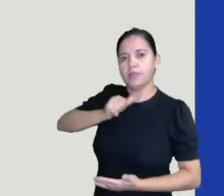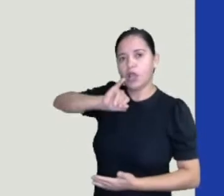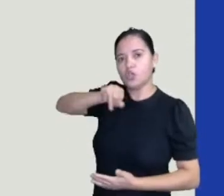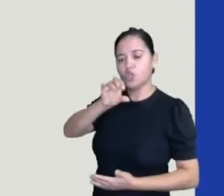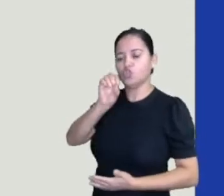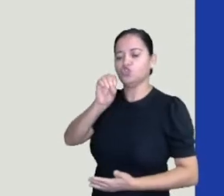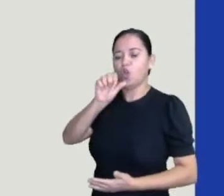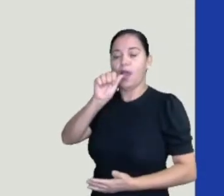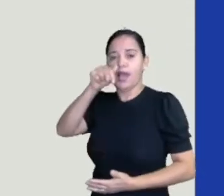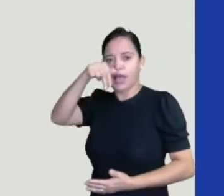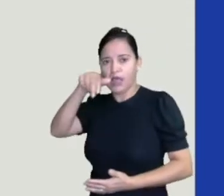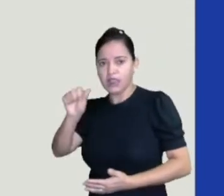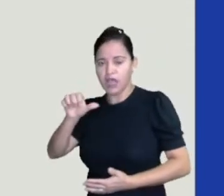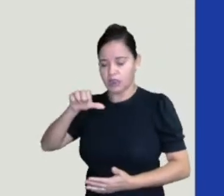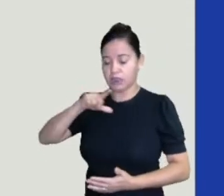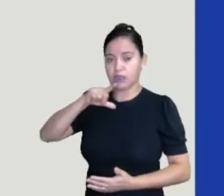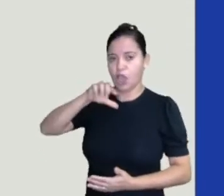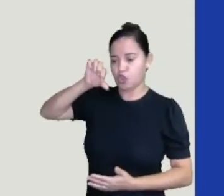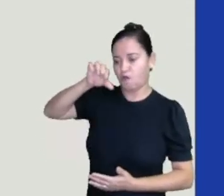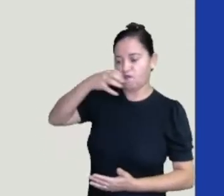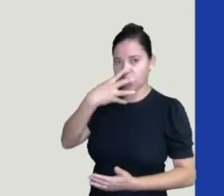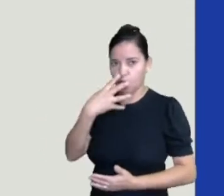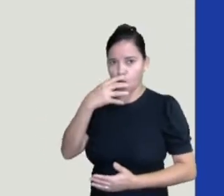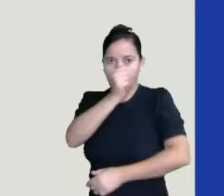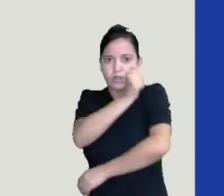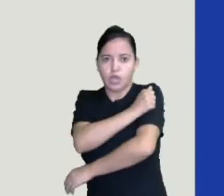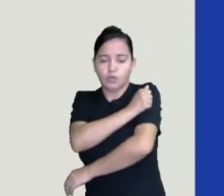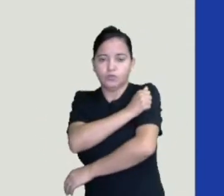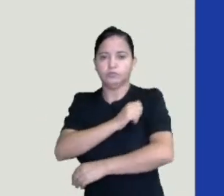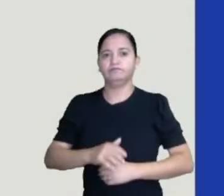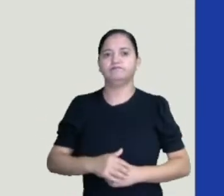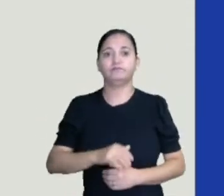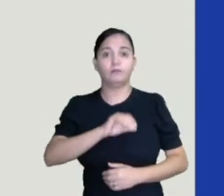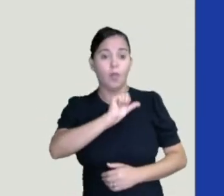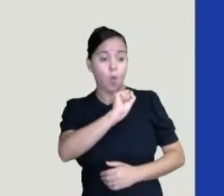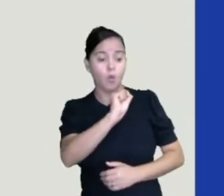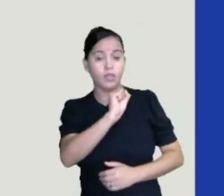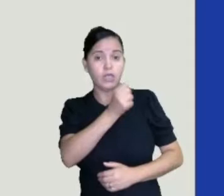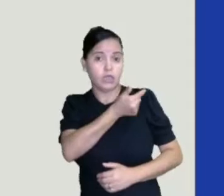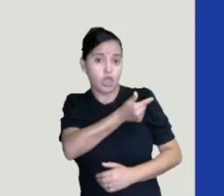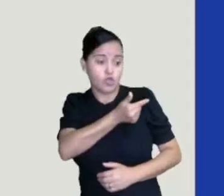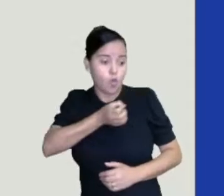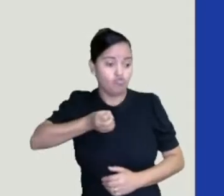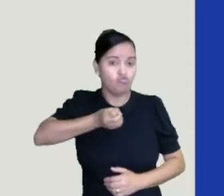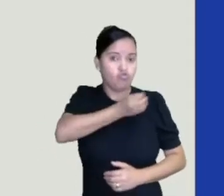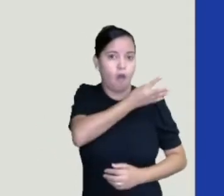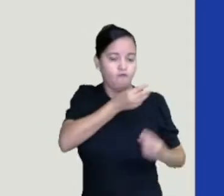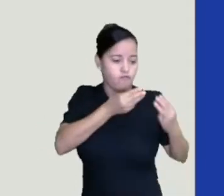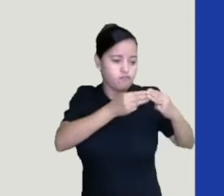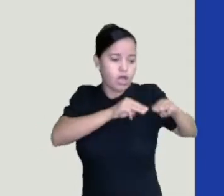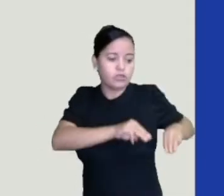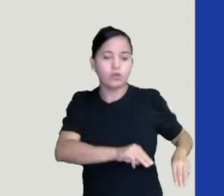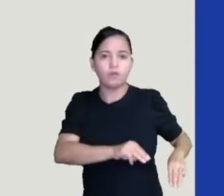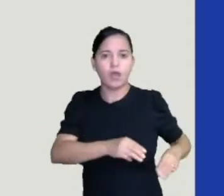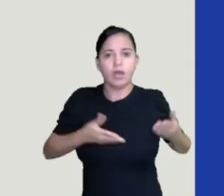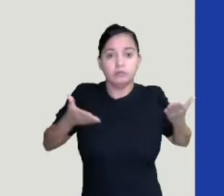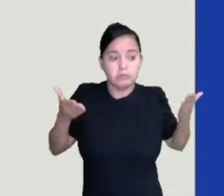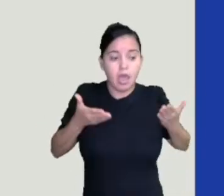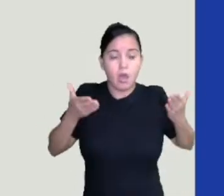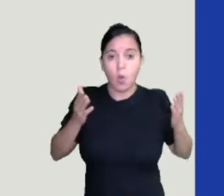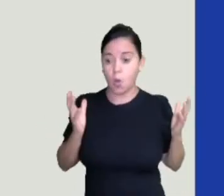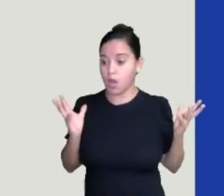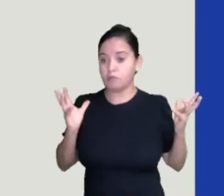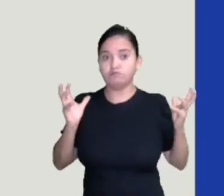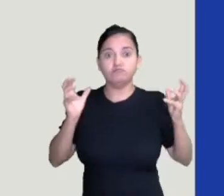há 94 alunos. Se 82 novos alunos forem matriculados, quantos